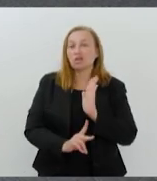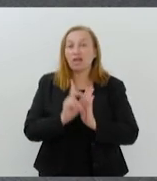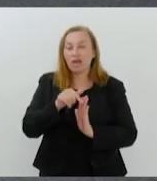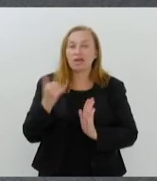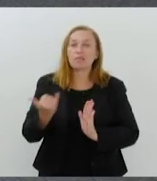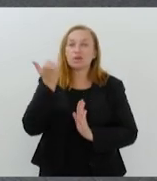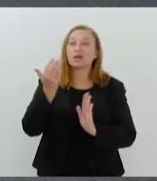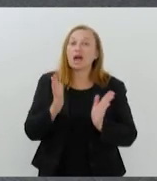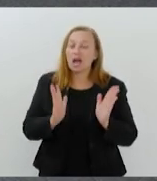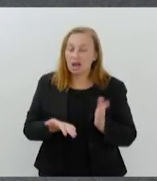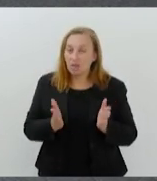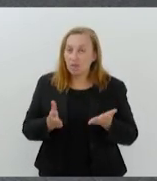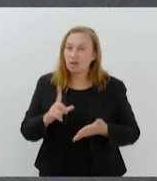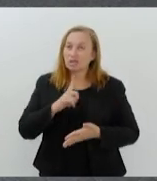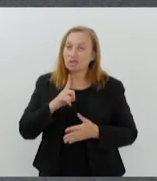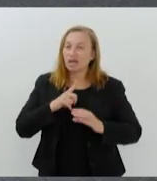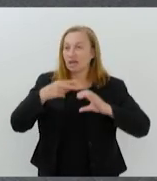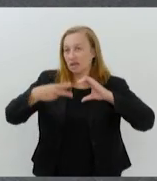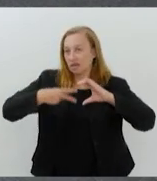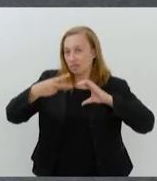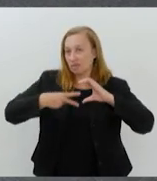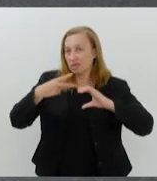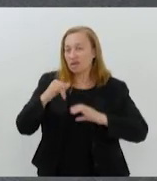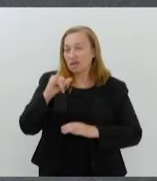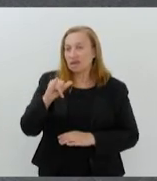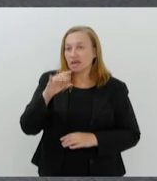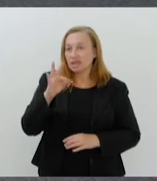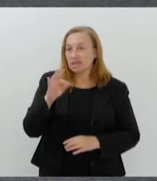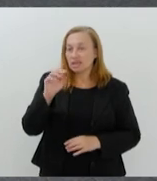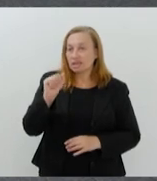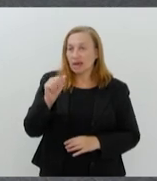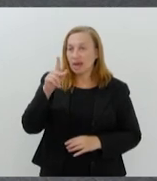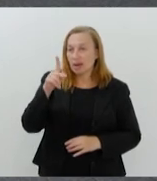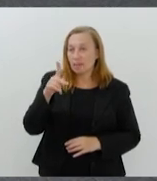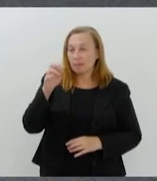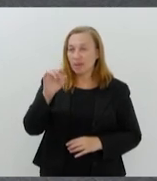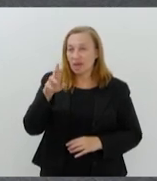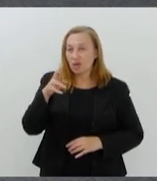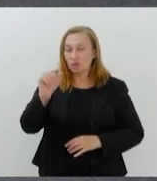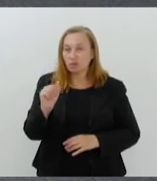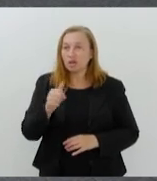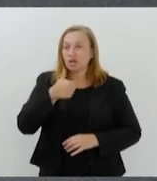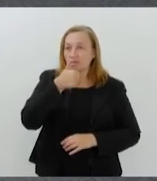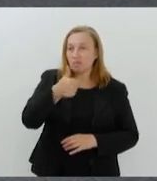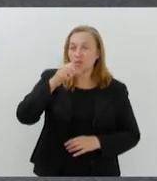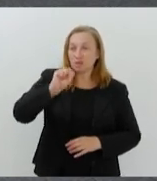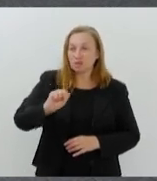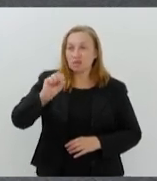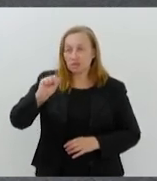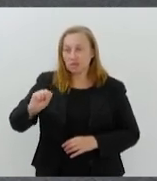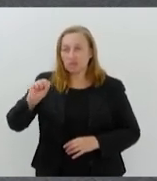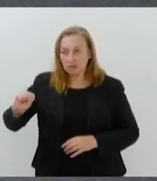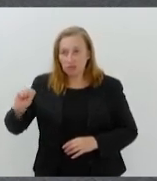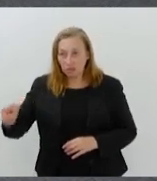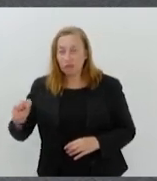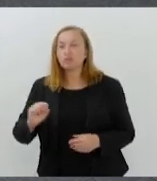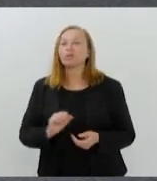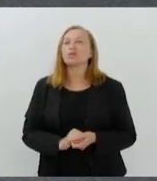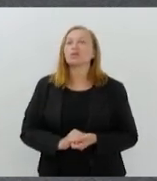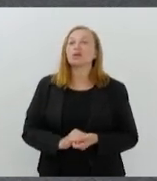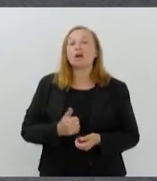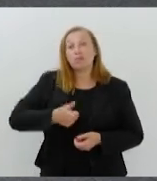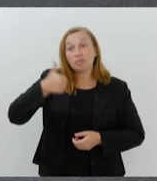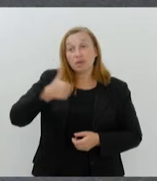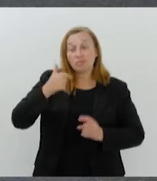importante. Agora, a gente tem a Câmara Municipal de Itaperuna, fundada em 1888, edificada, né, em 1888,